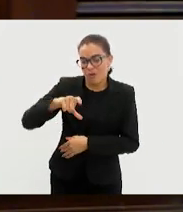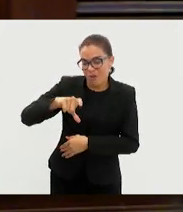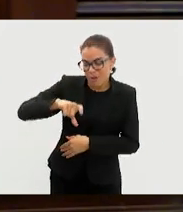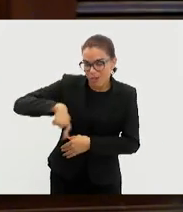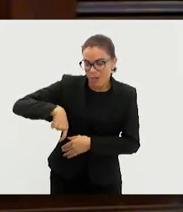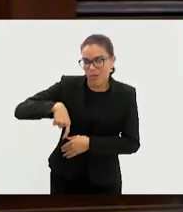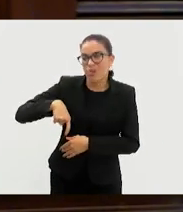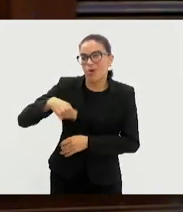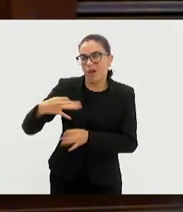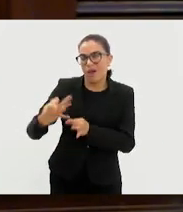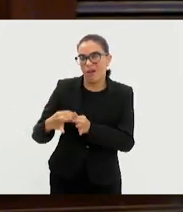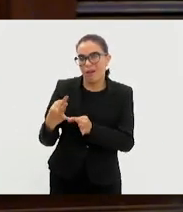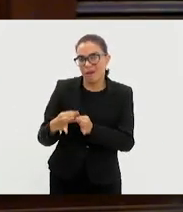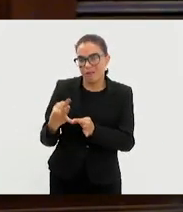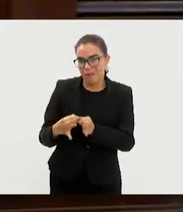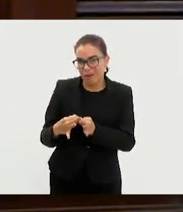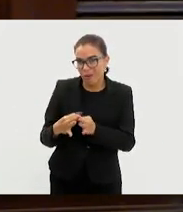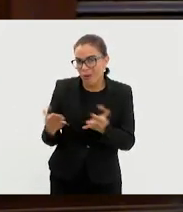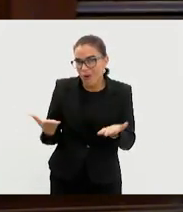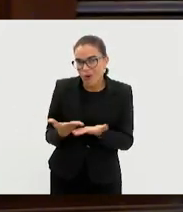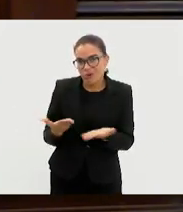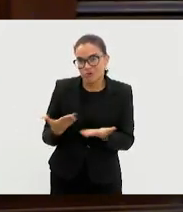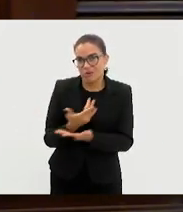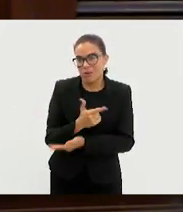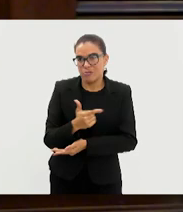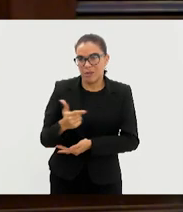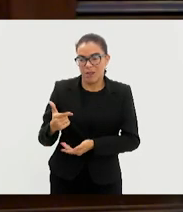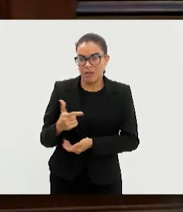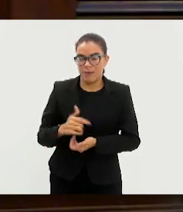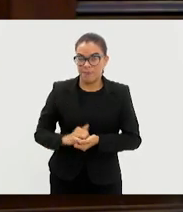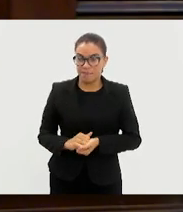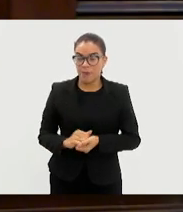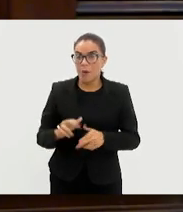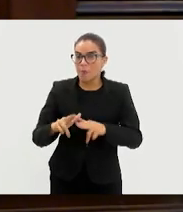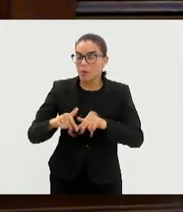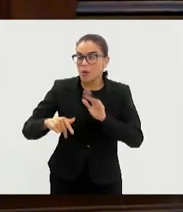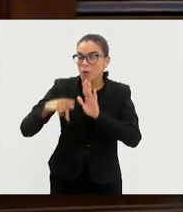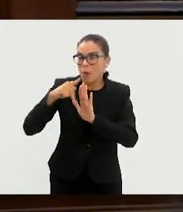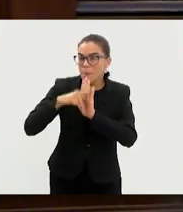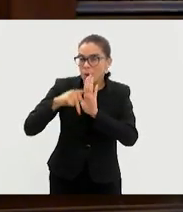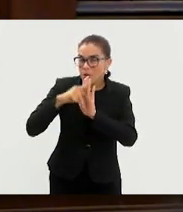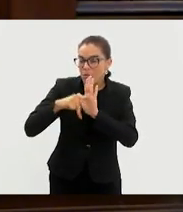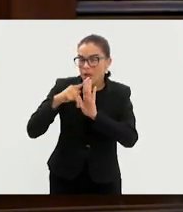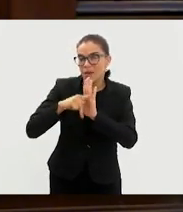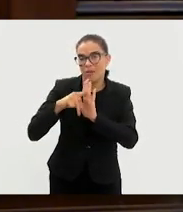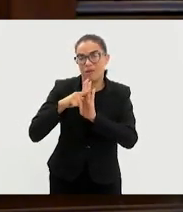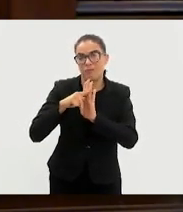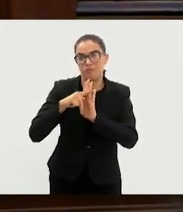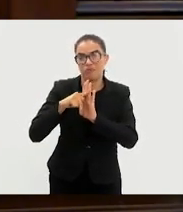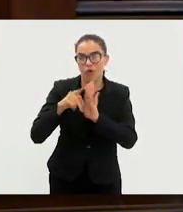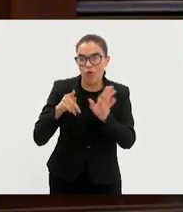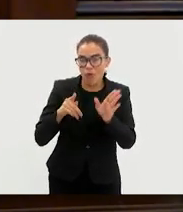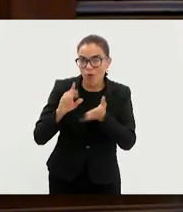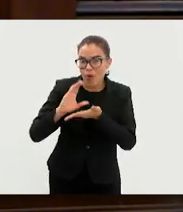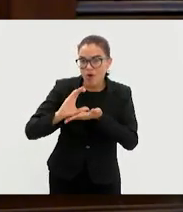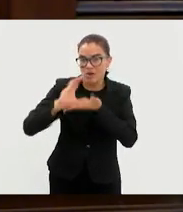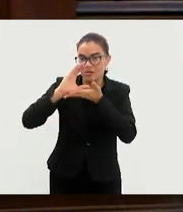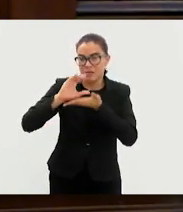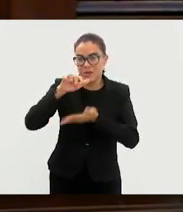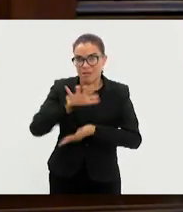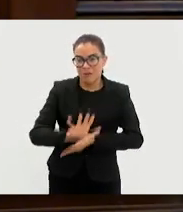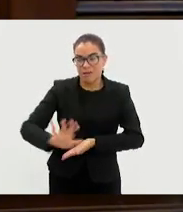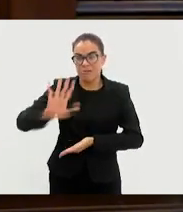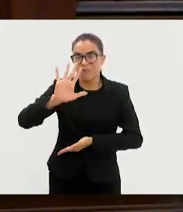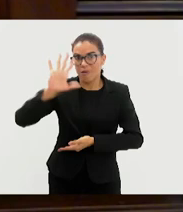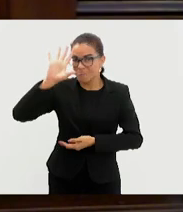acontece mais. Houve uma portaria do Conselho Monetário Nacional que determinou que